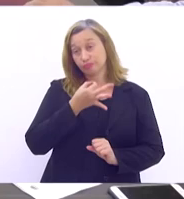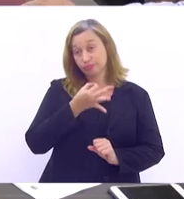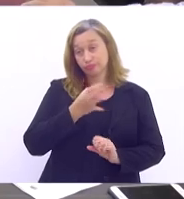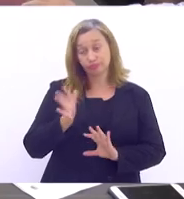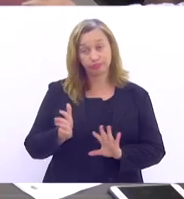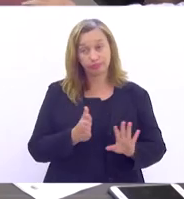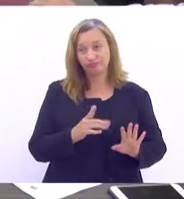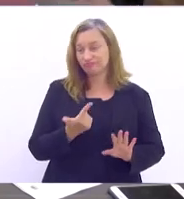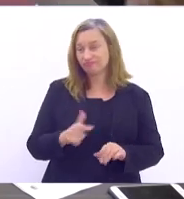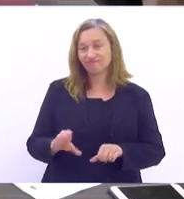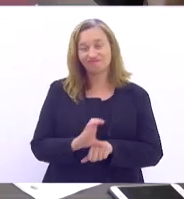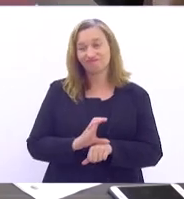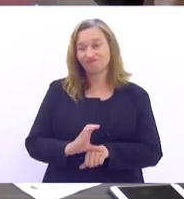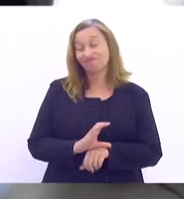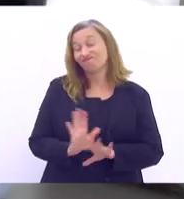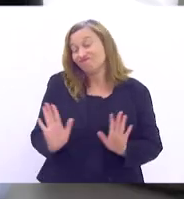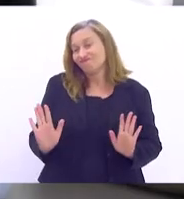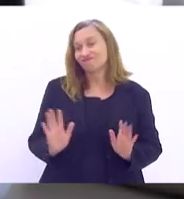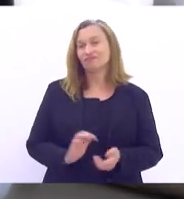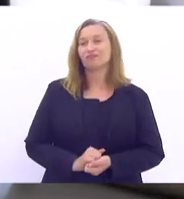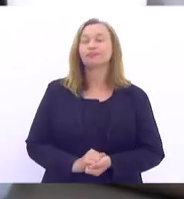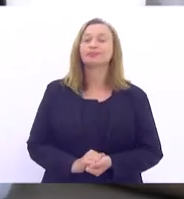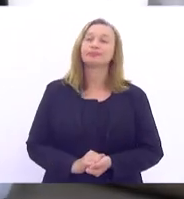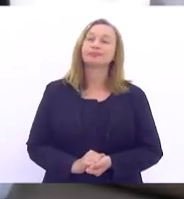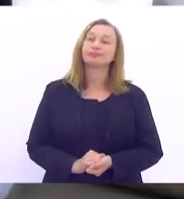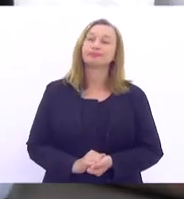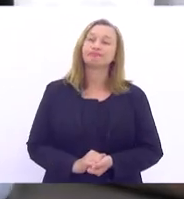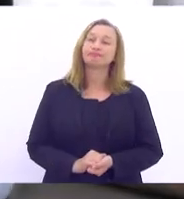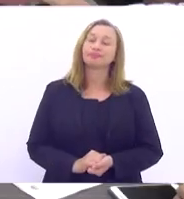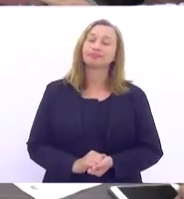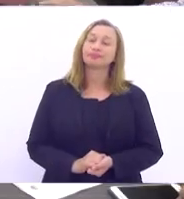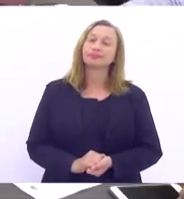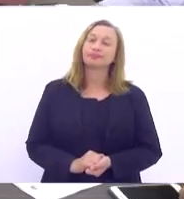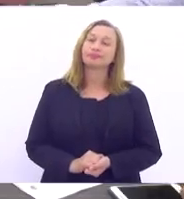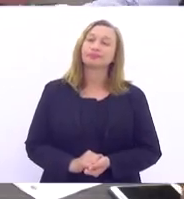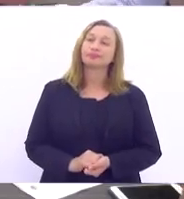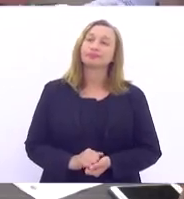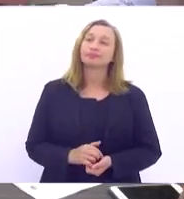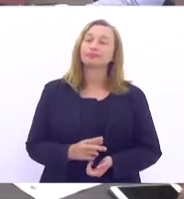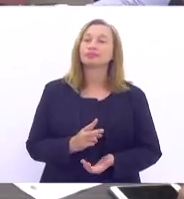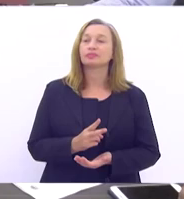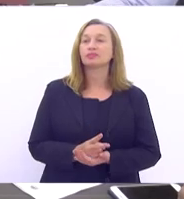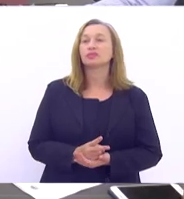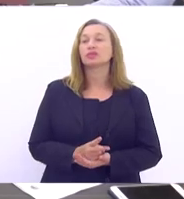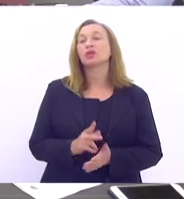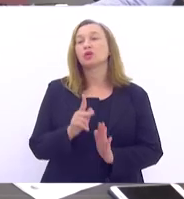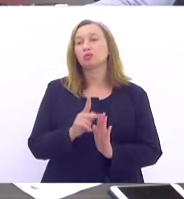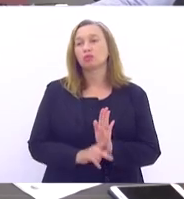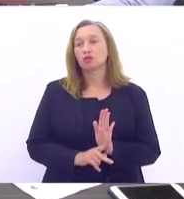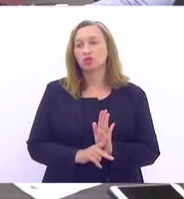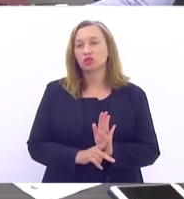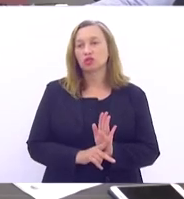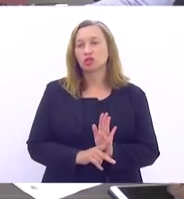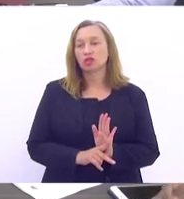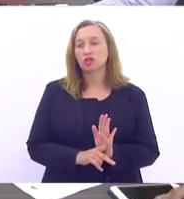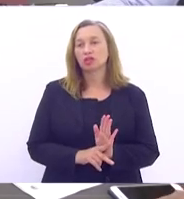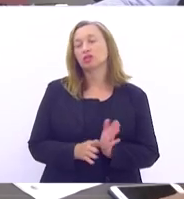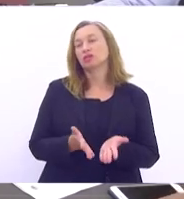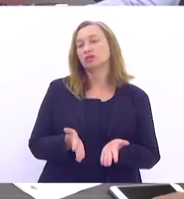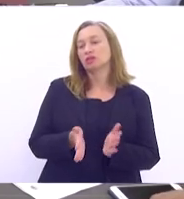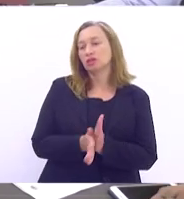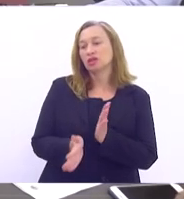não tem inconstitucionalidade. Né? Inconstitucional não é. No mesmo sentido, os projetos que vedam benefícios fiscais